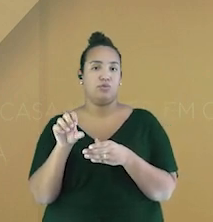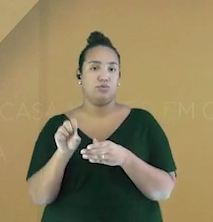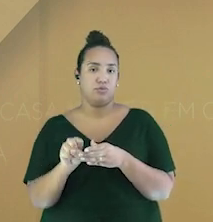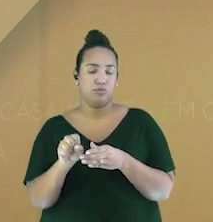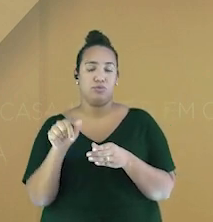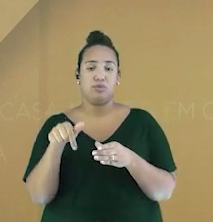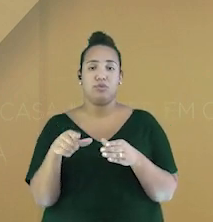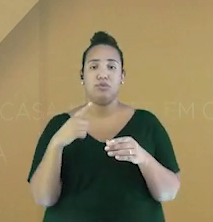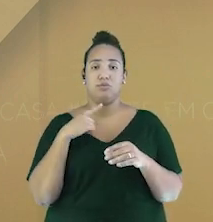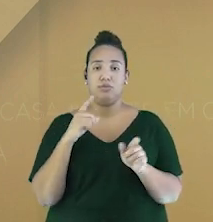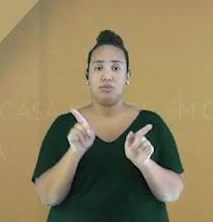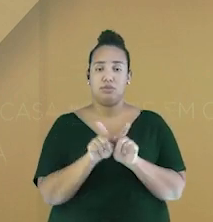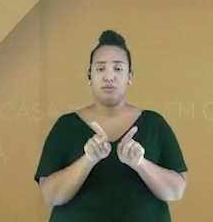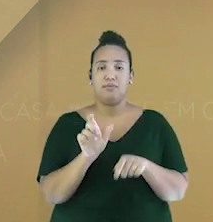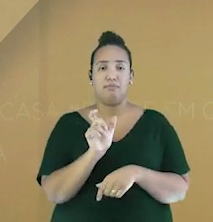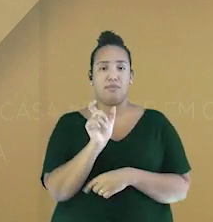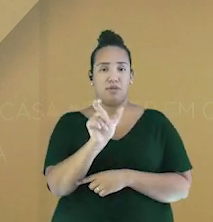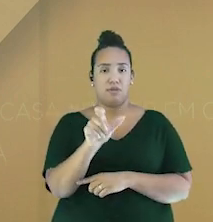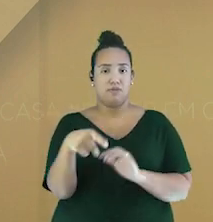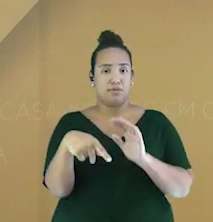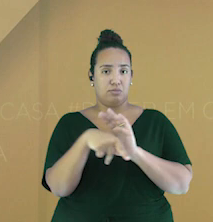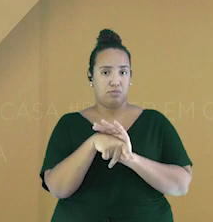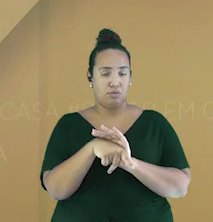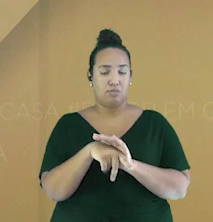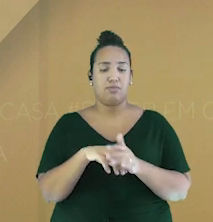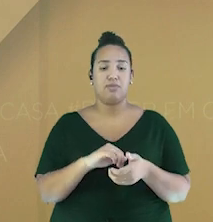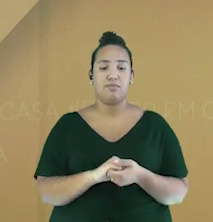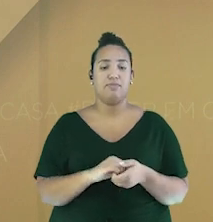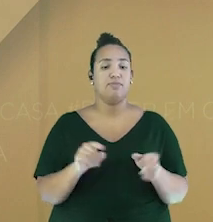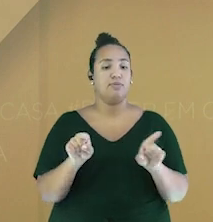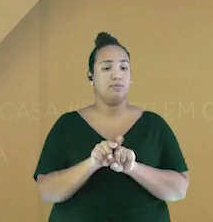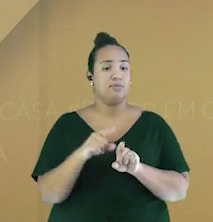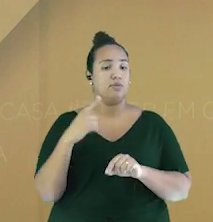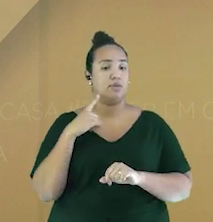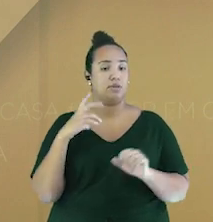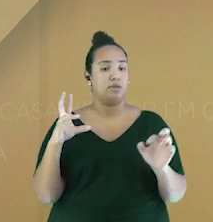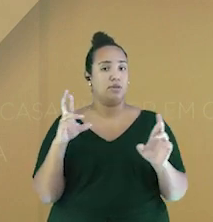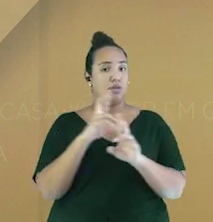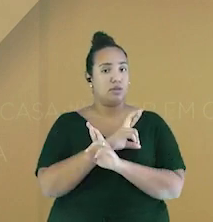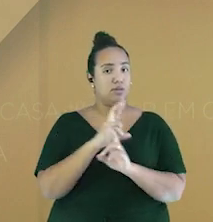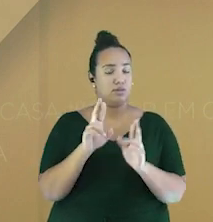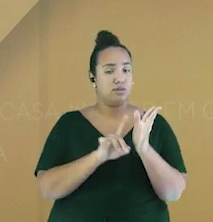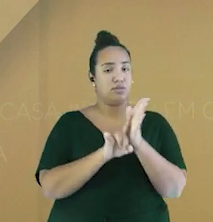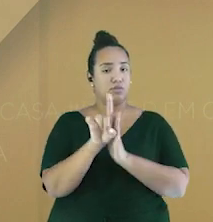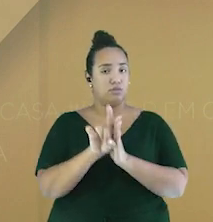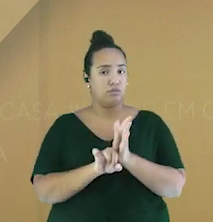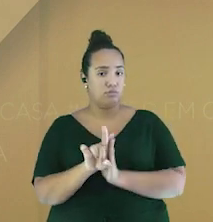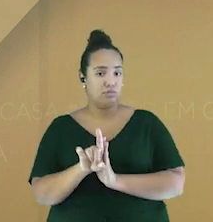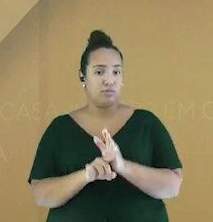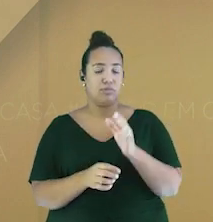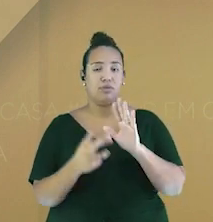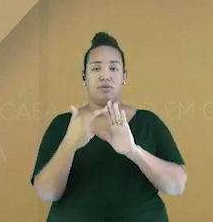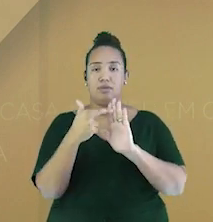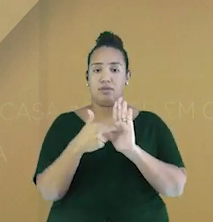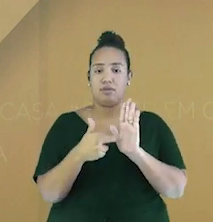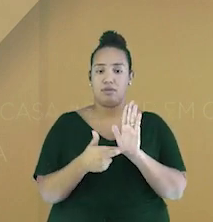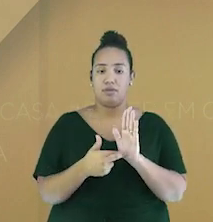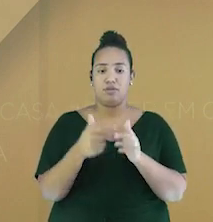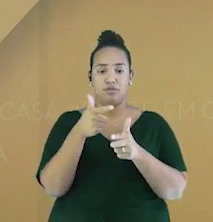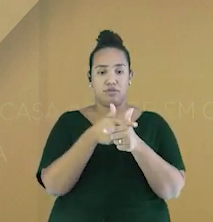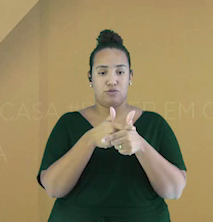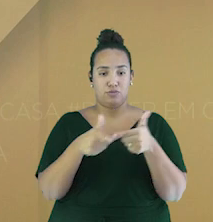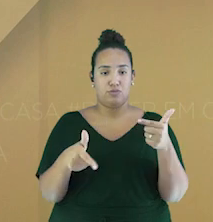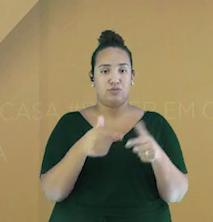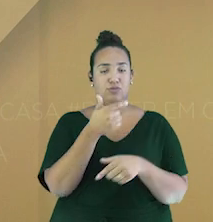de, é divisor de, é fator de, e estabelecer, por meios de investigação, critérios de divisibilidade por